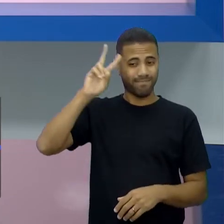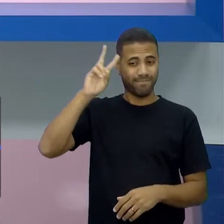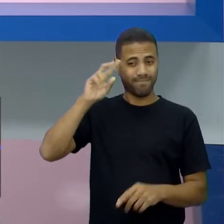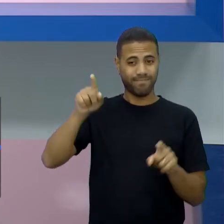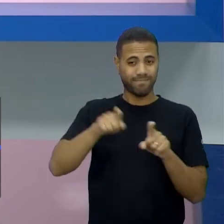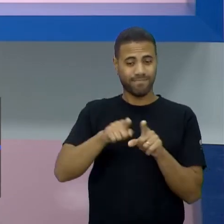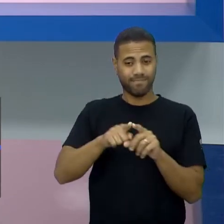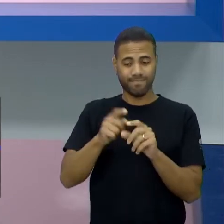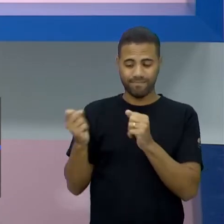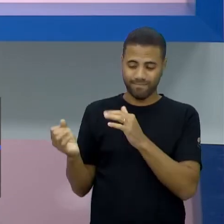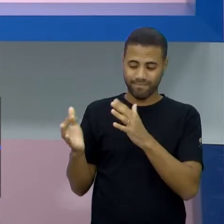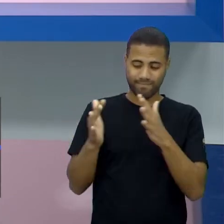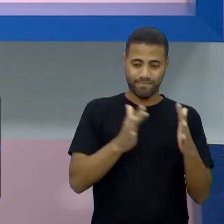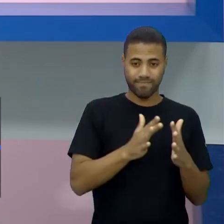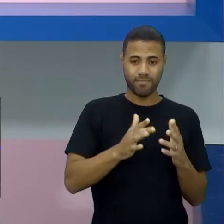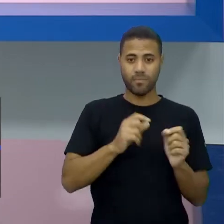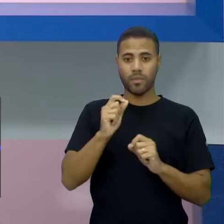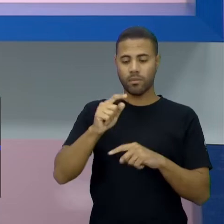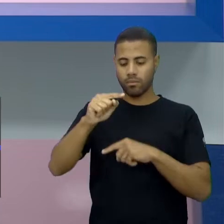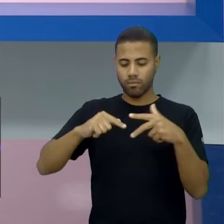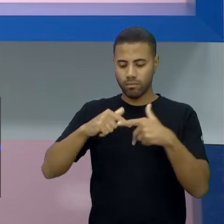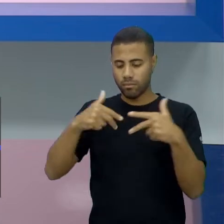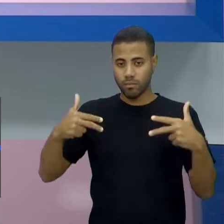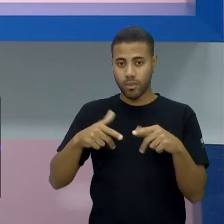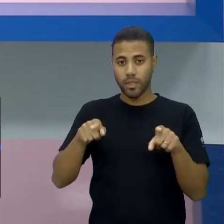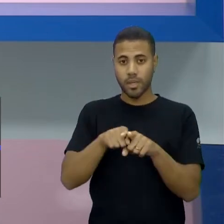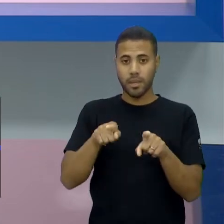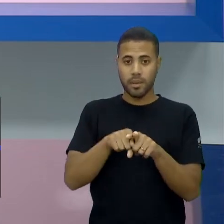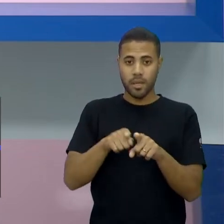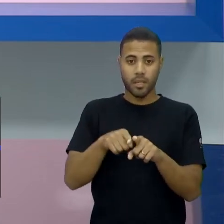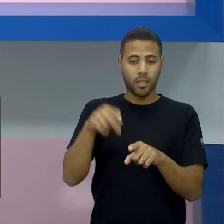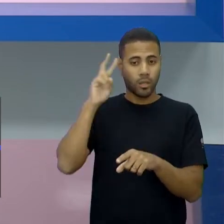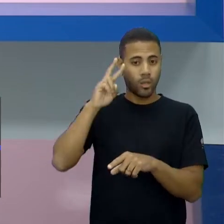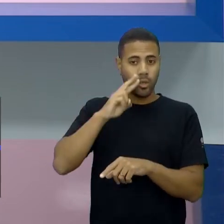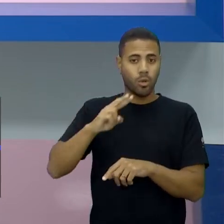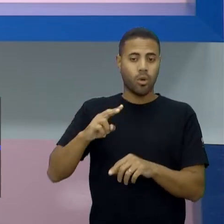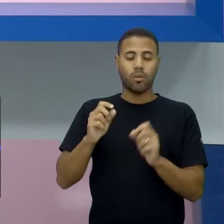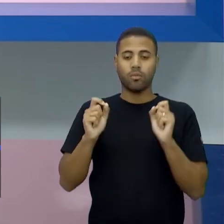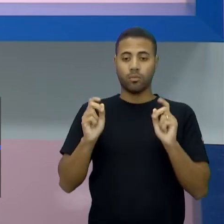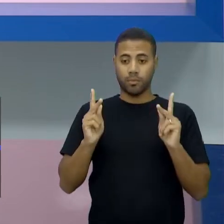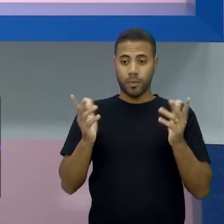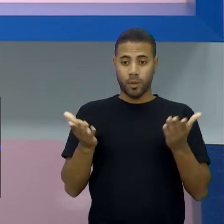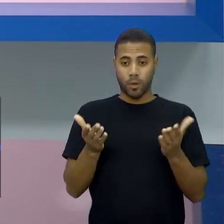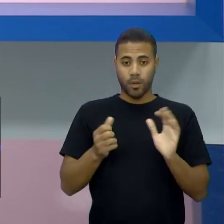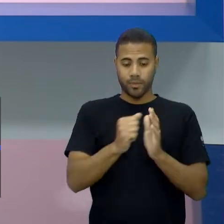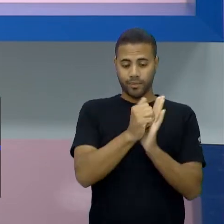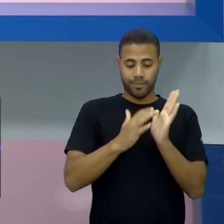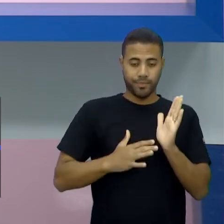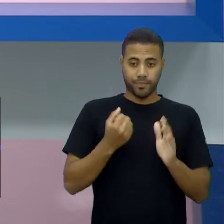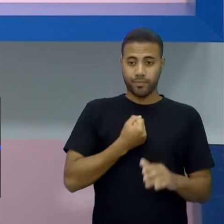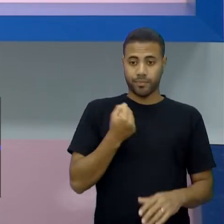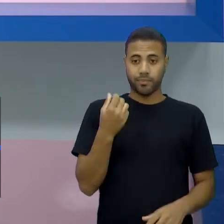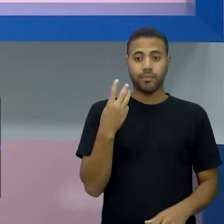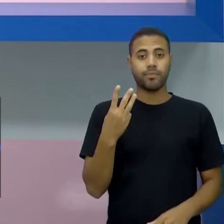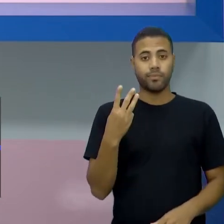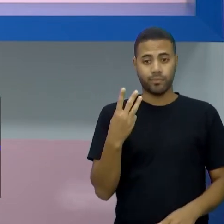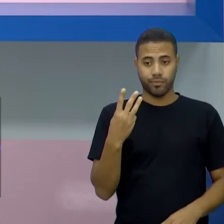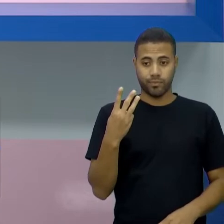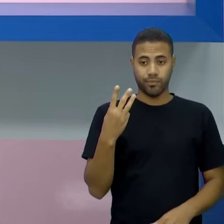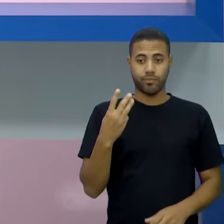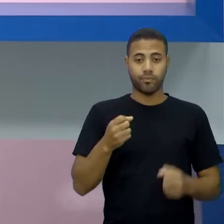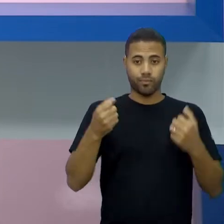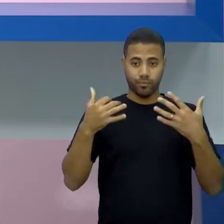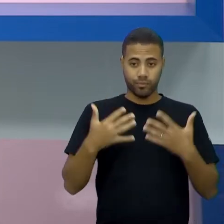sua produção material e imaterial. Nós agora vamos começar a nossa atividade número 3. Então a gente